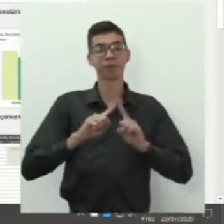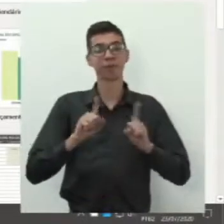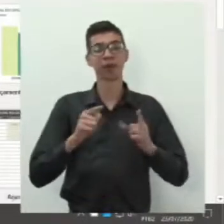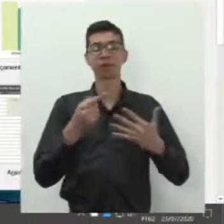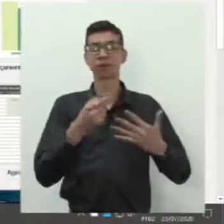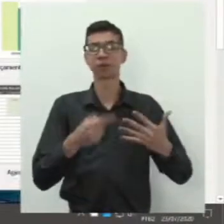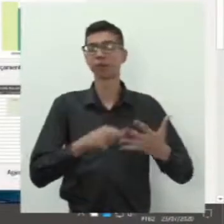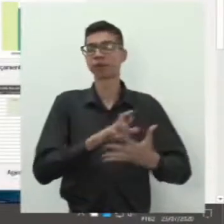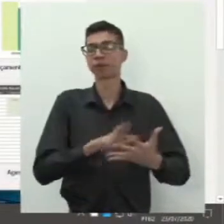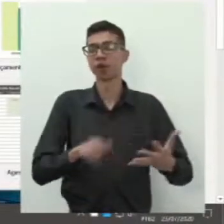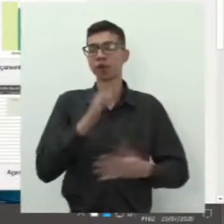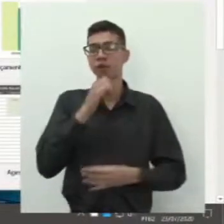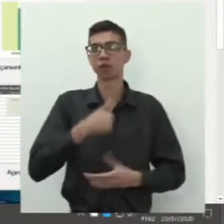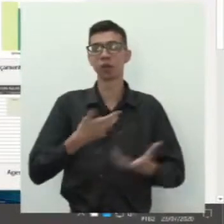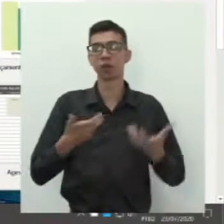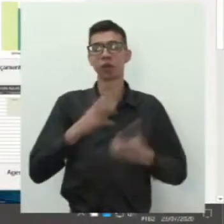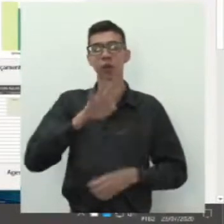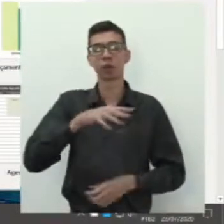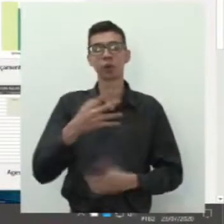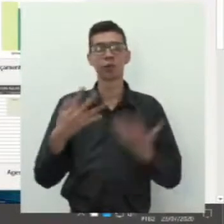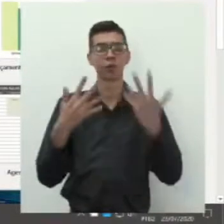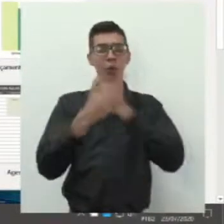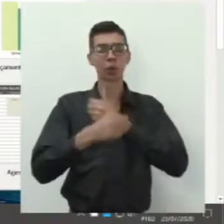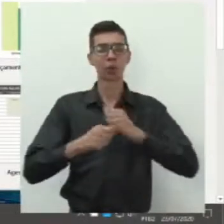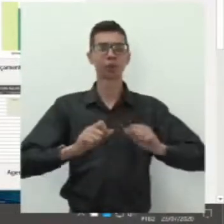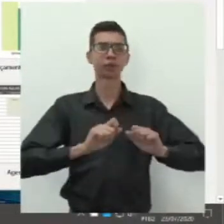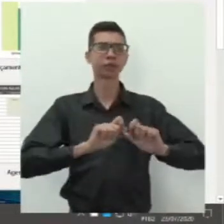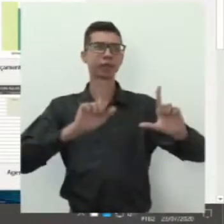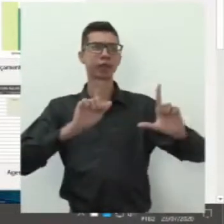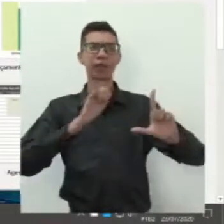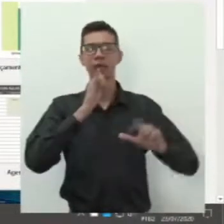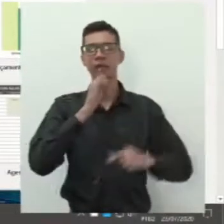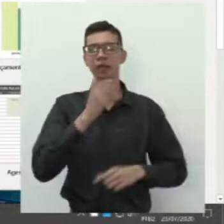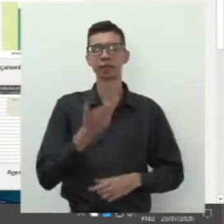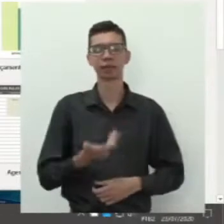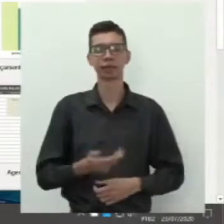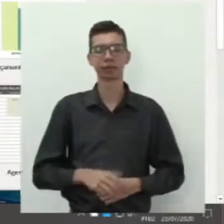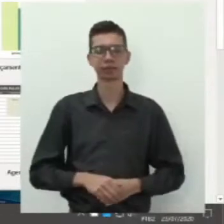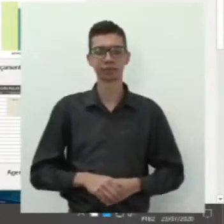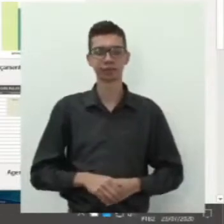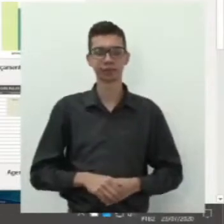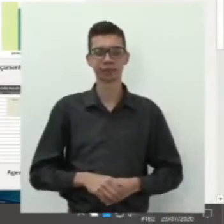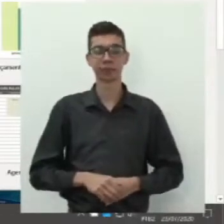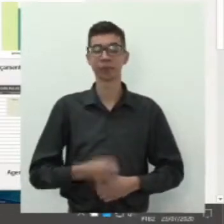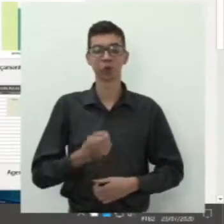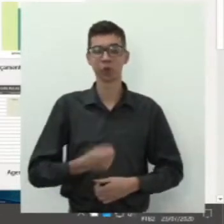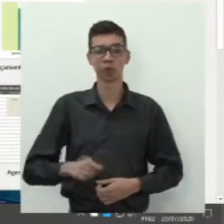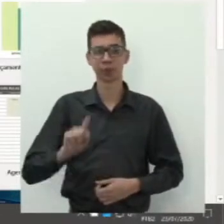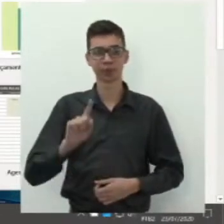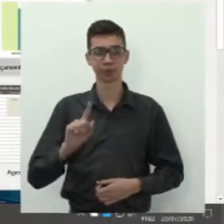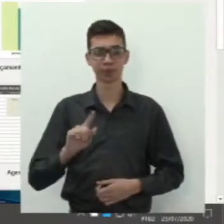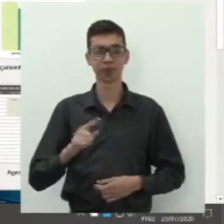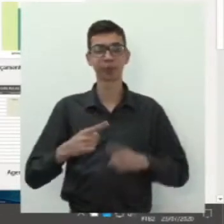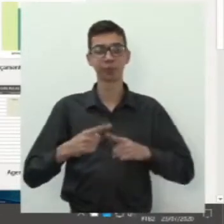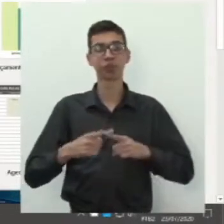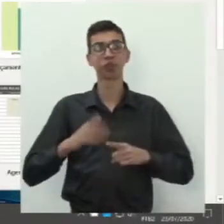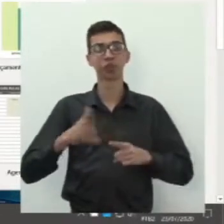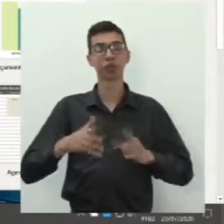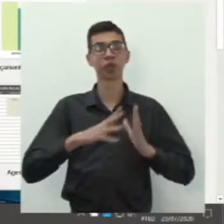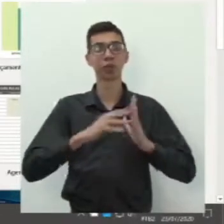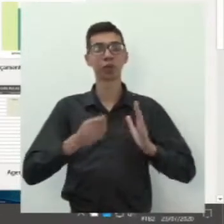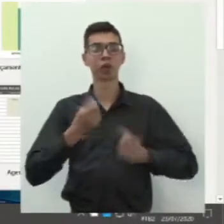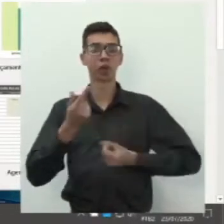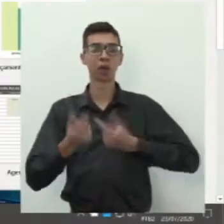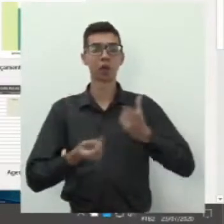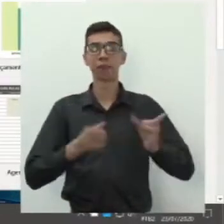exemplo, eu quero fazer uma planilha bonita de tabela dinâmica, já chegar sabendo fazer tudo. Não precisa. Ele já tem alguns modelos prontos. Ó. Tem